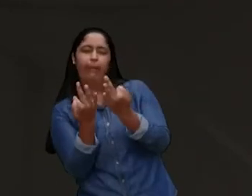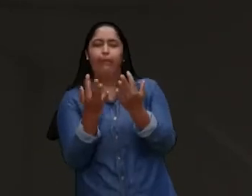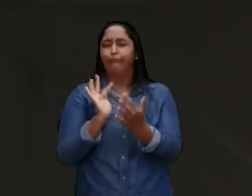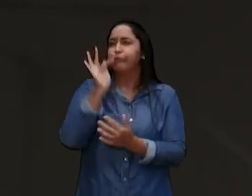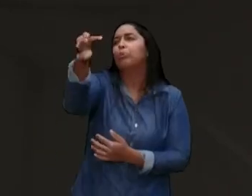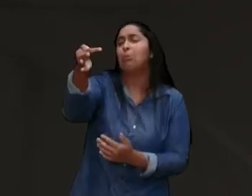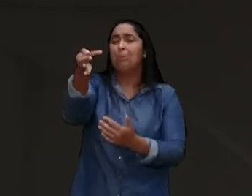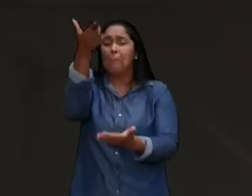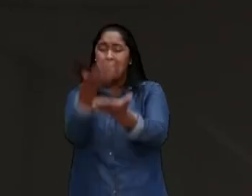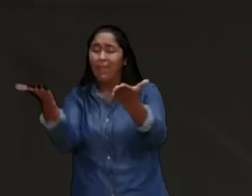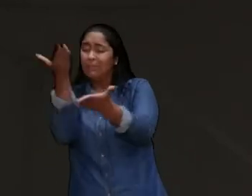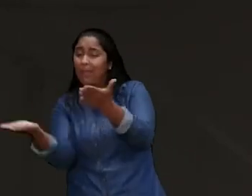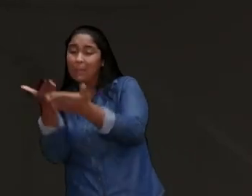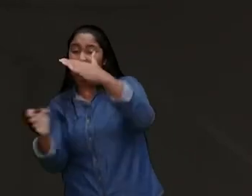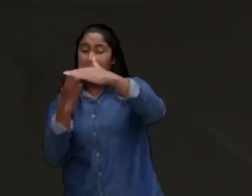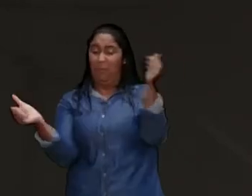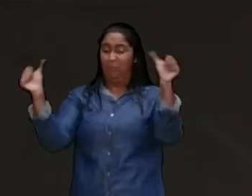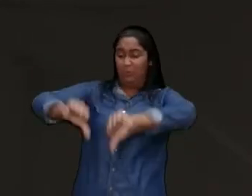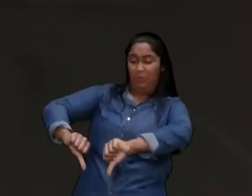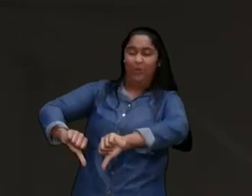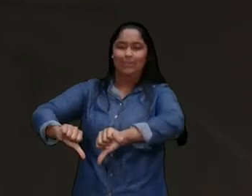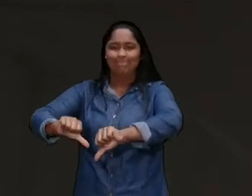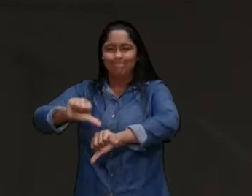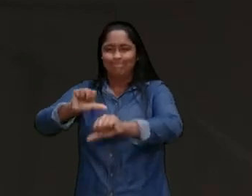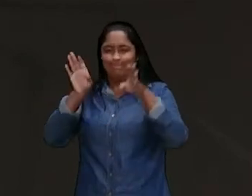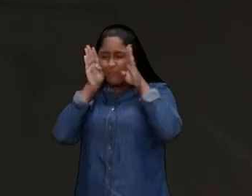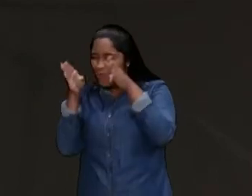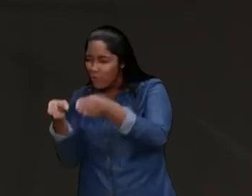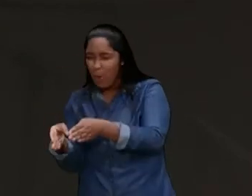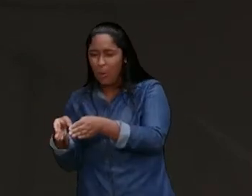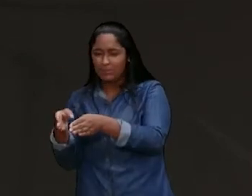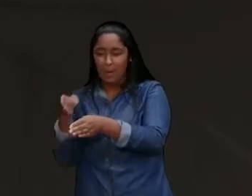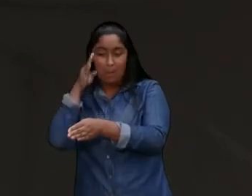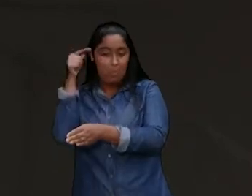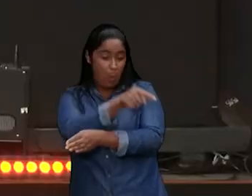perdeu que a gente muitas vezes não penso em mais ninguém